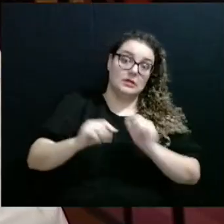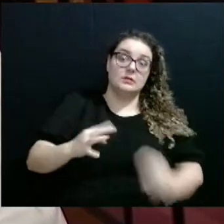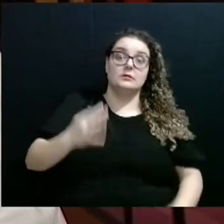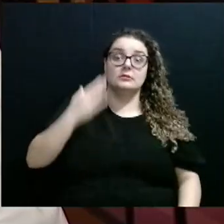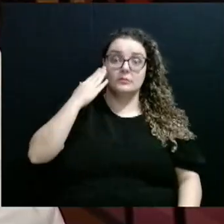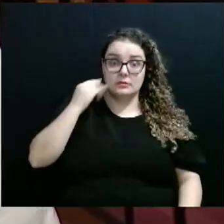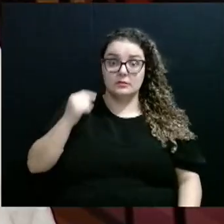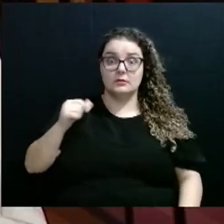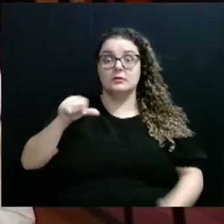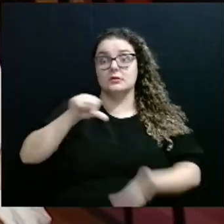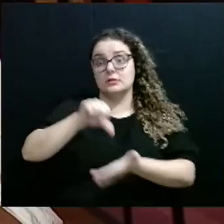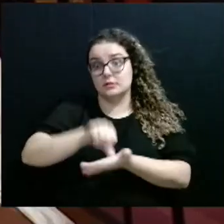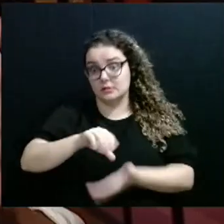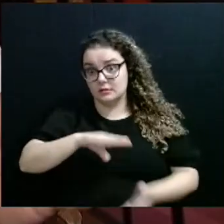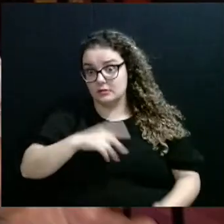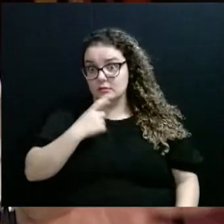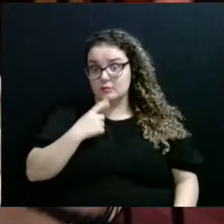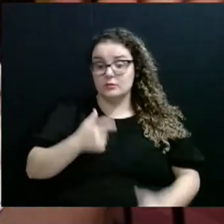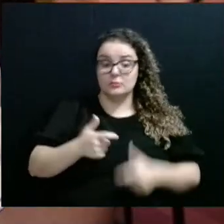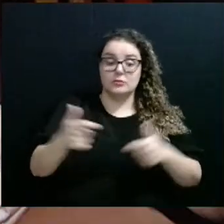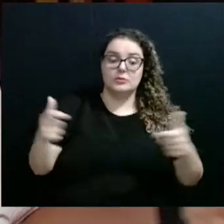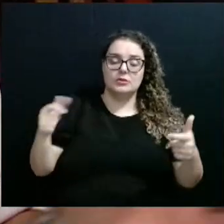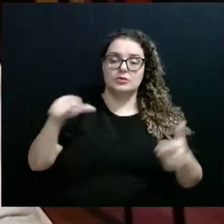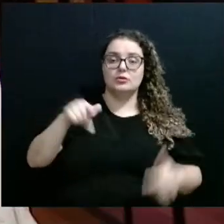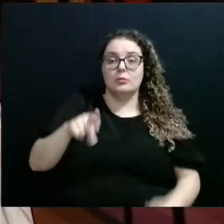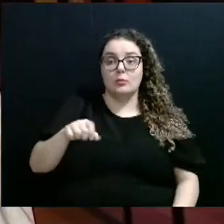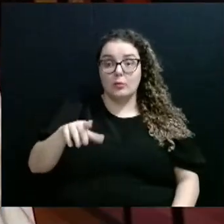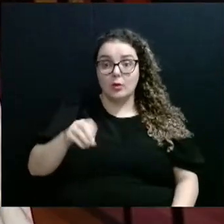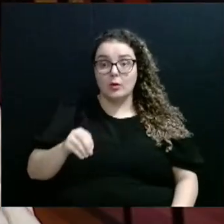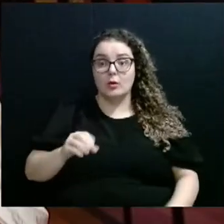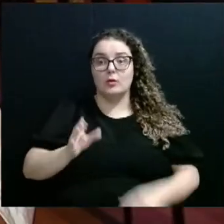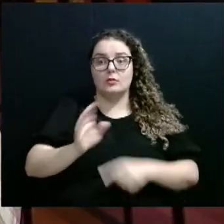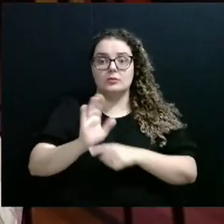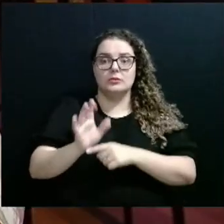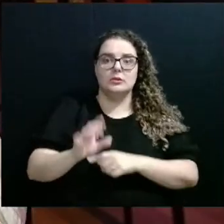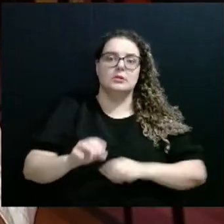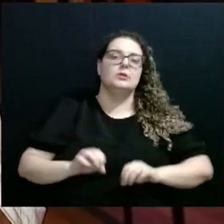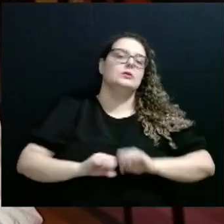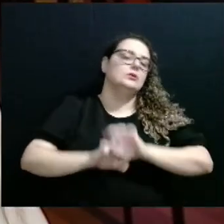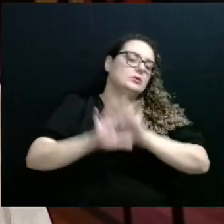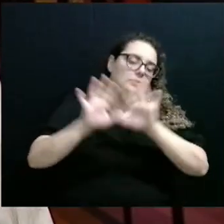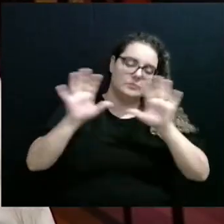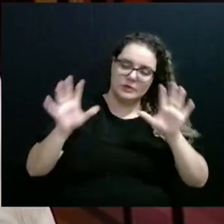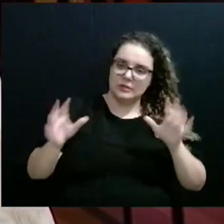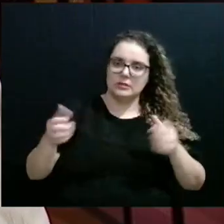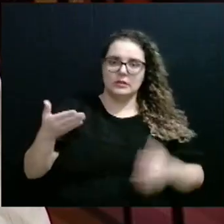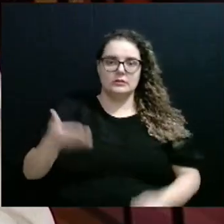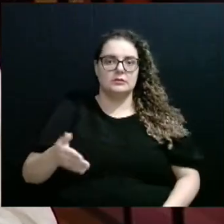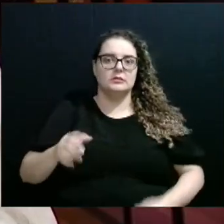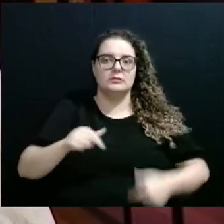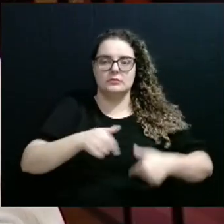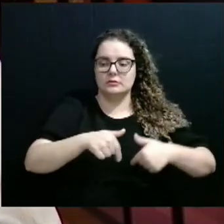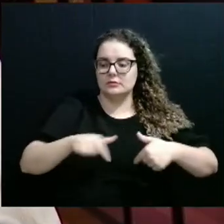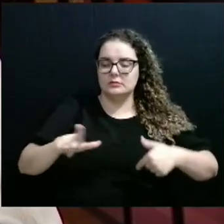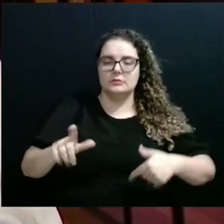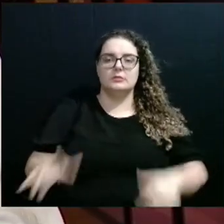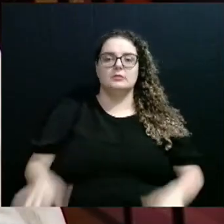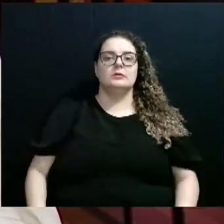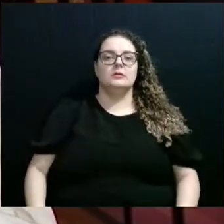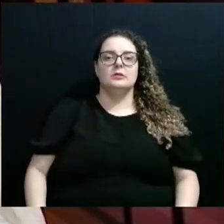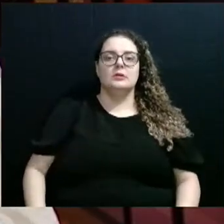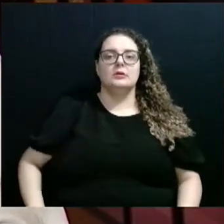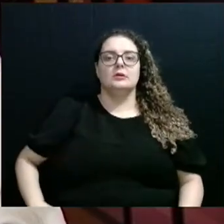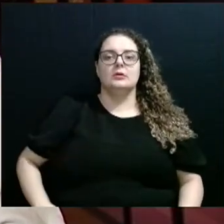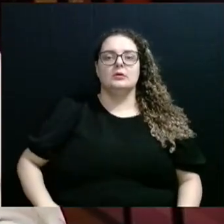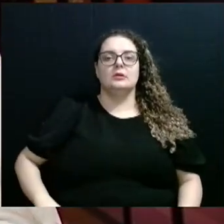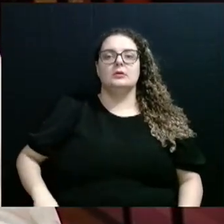cinema. E isso está bem retratado aqui na exposição, que foi feita com muito carinho pelo pessoal do CTAV.